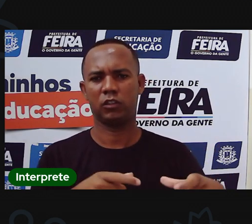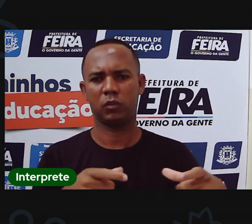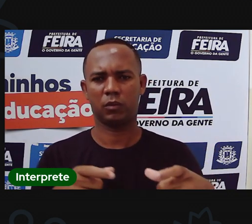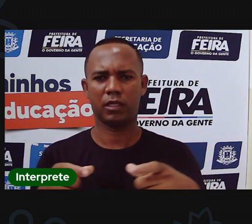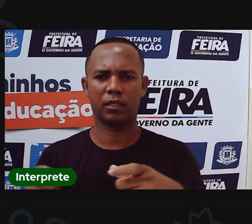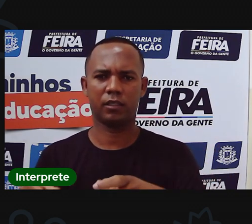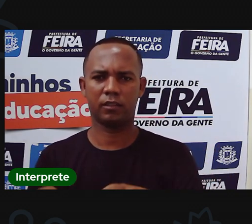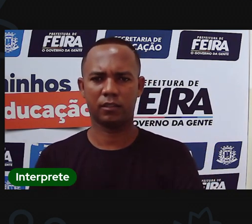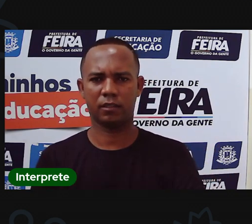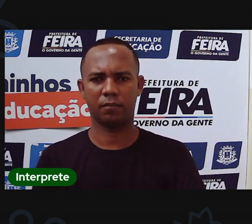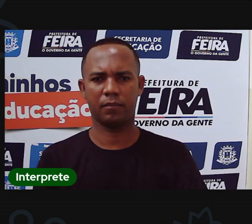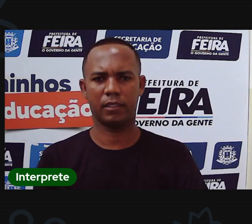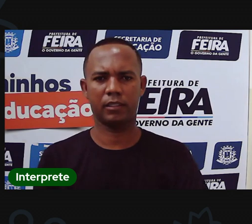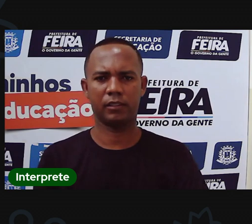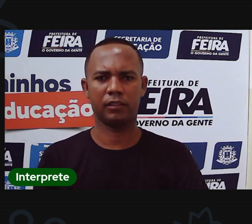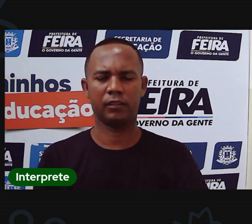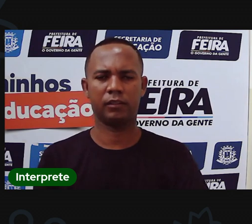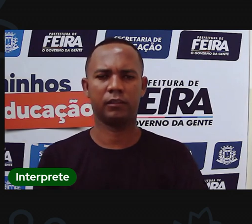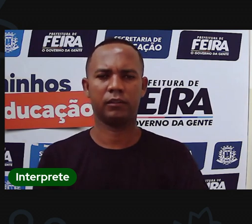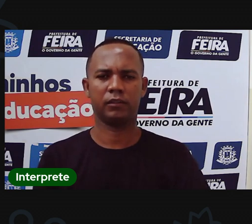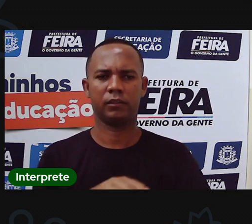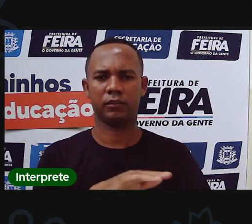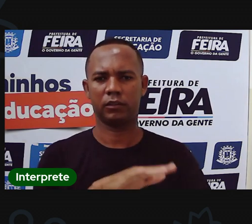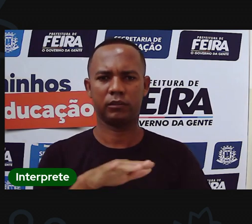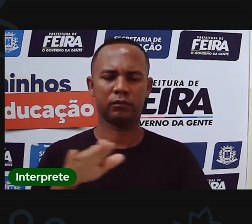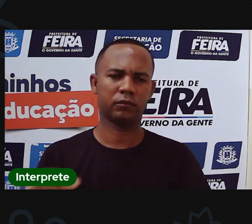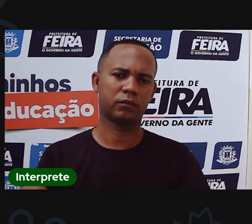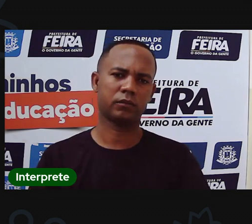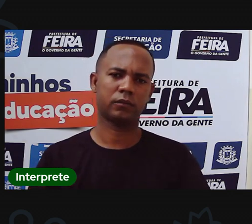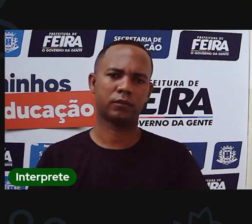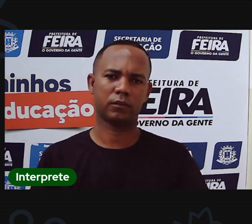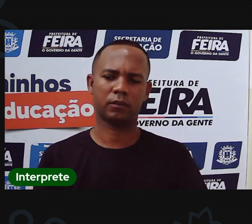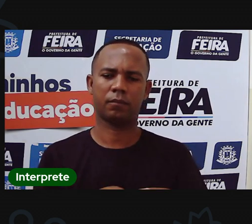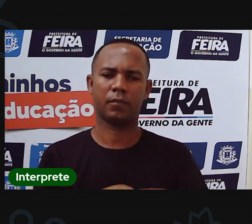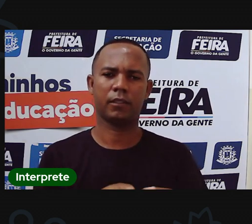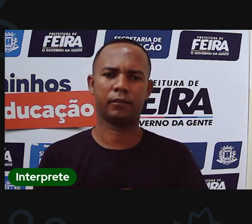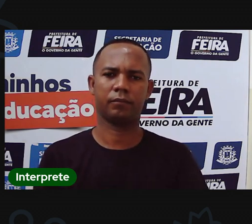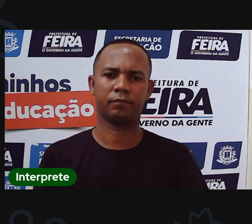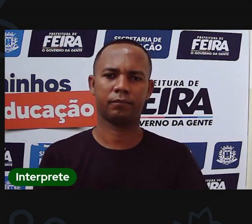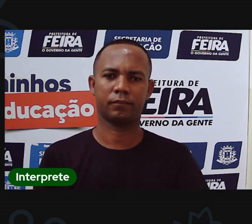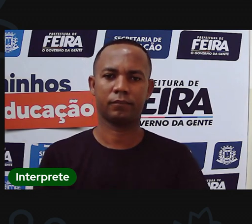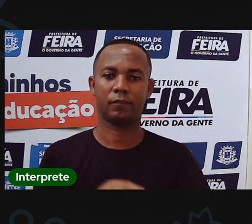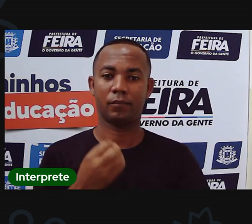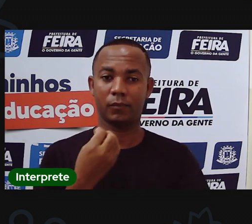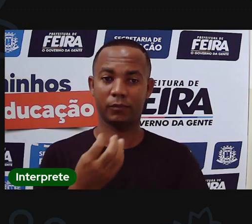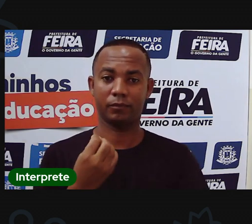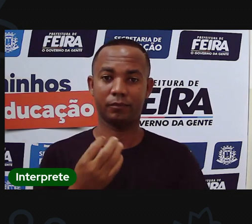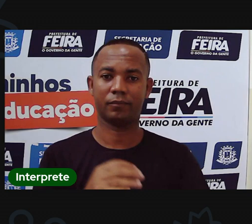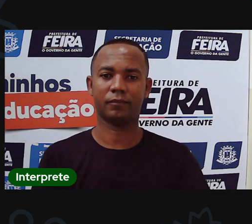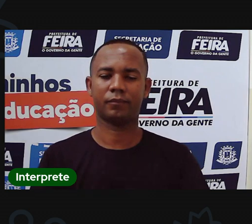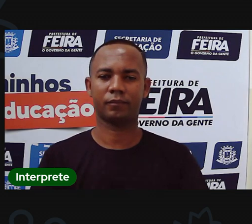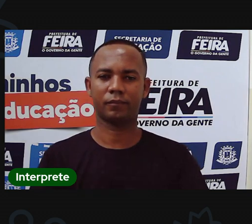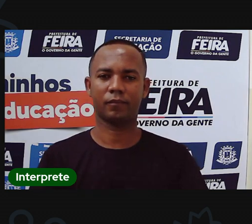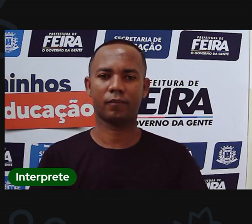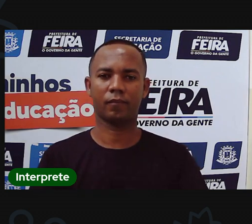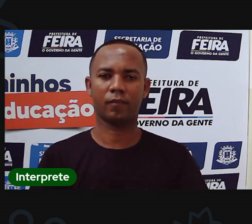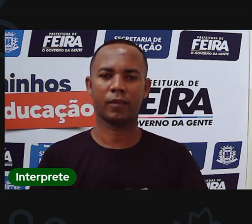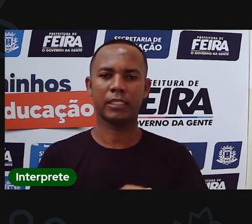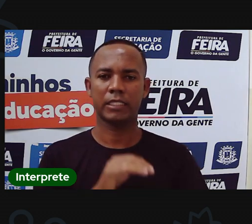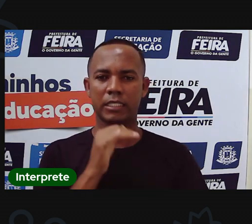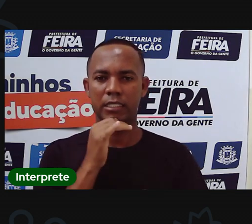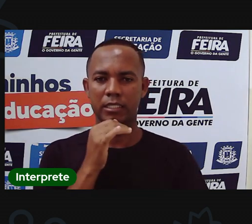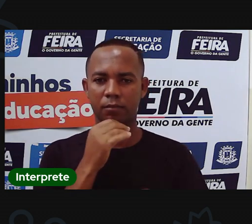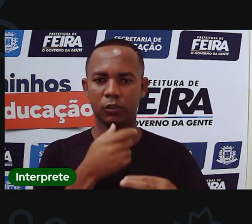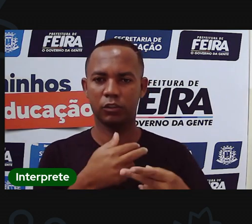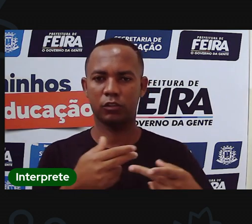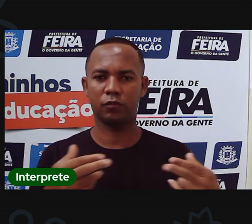Mendes, Comendador Jonatas Teles de Carvalho, Crispiniano Ferreira da Silva, Dr. Clóvis Ramos